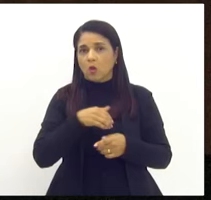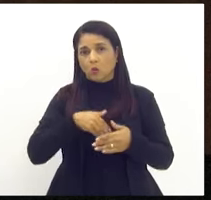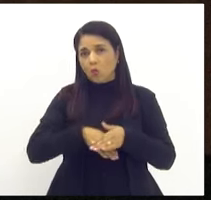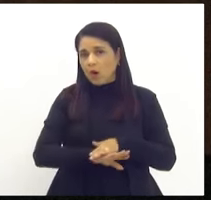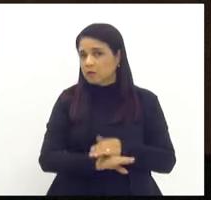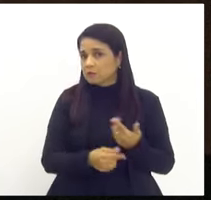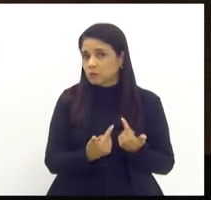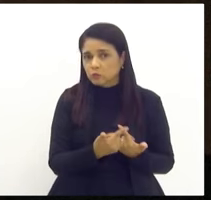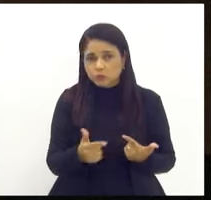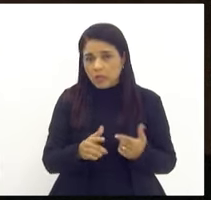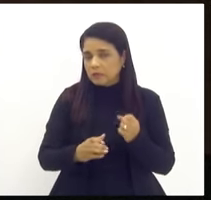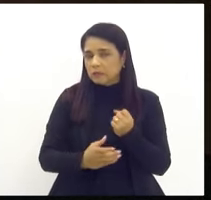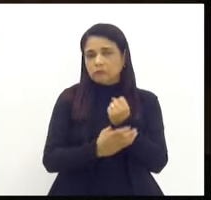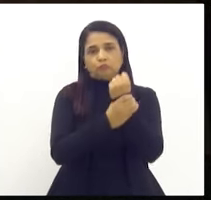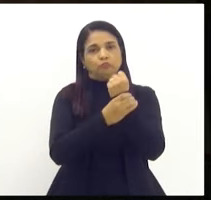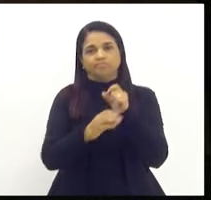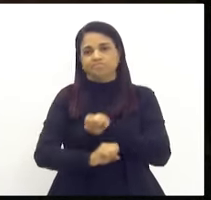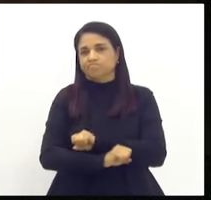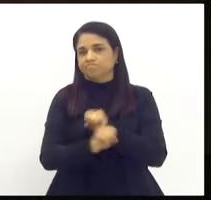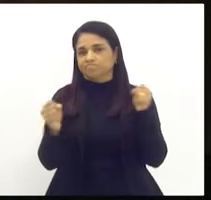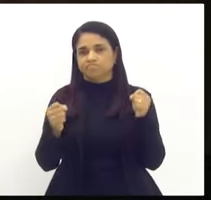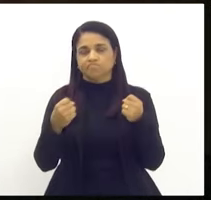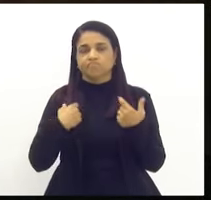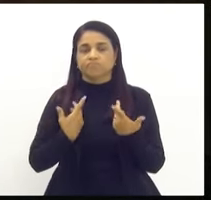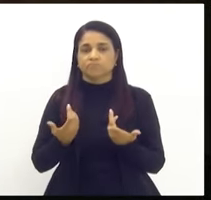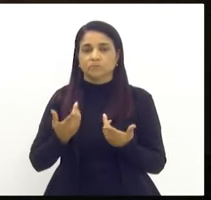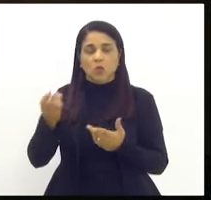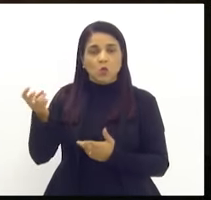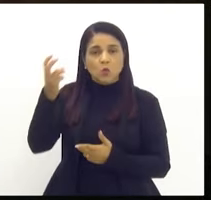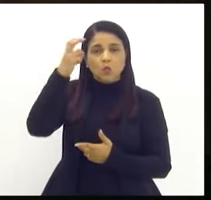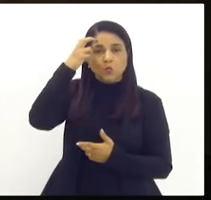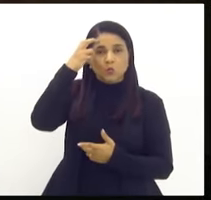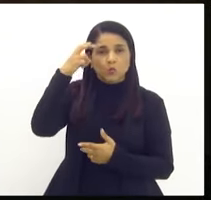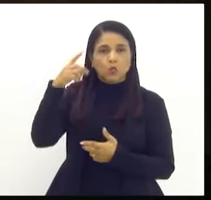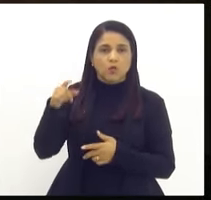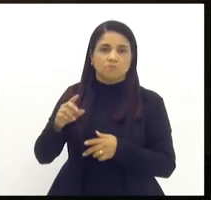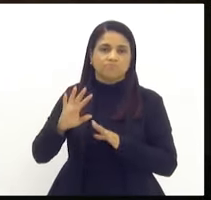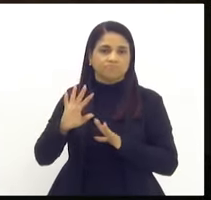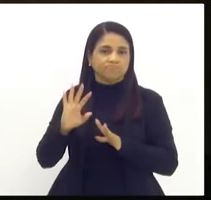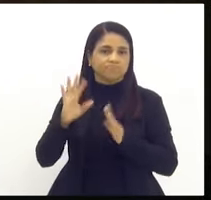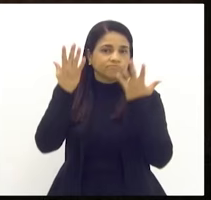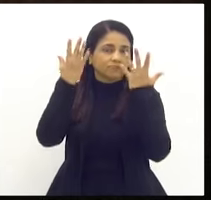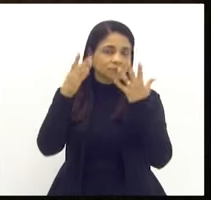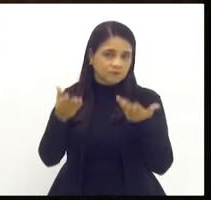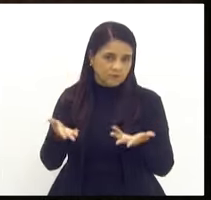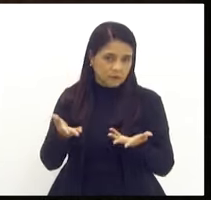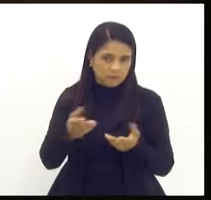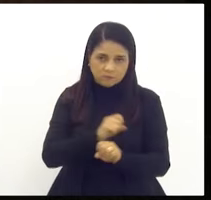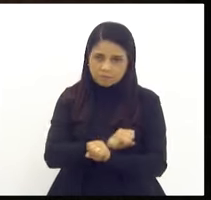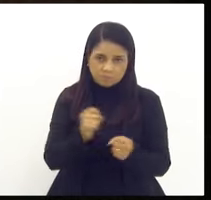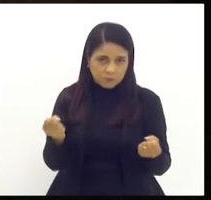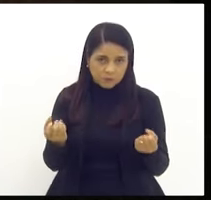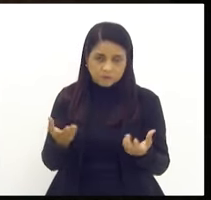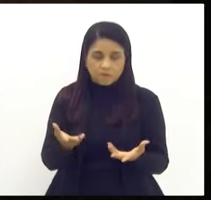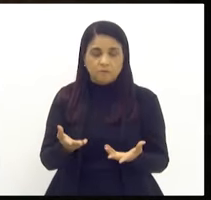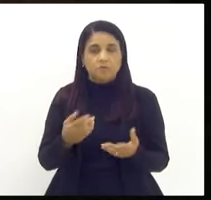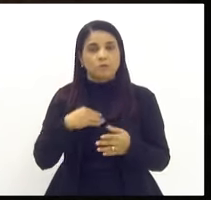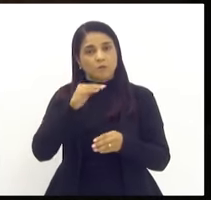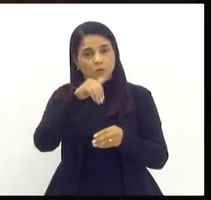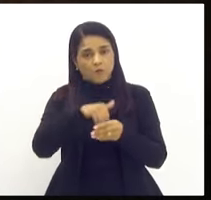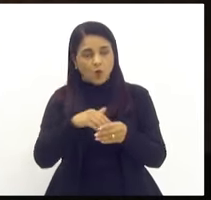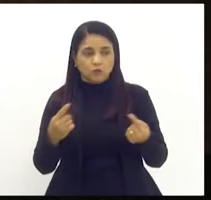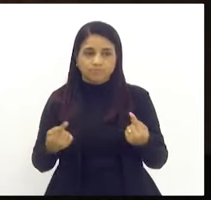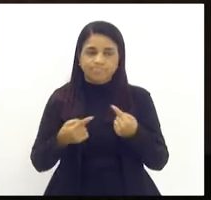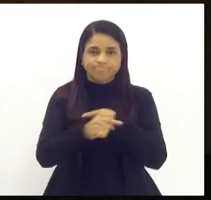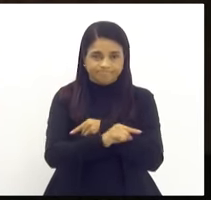garantir na ponta para os fazedores de Cultura a realização dos eventos então por isso o meu voto vai